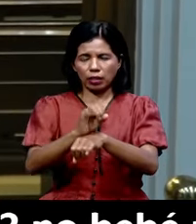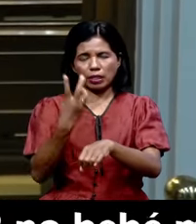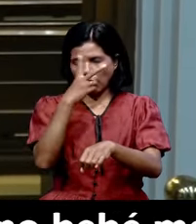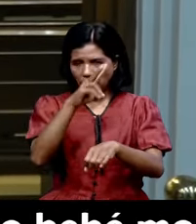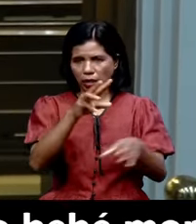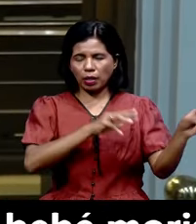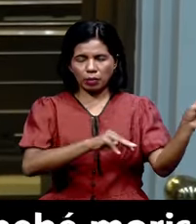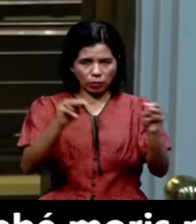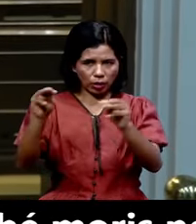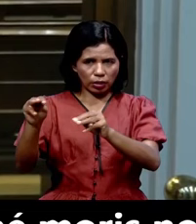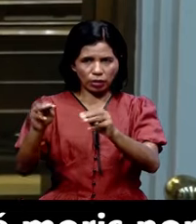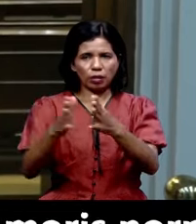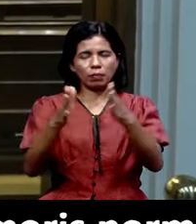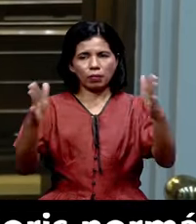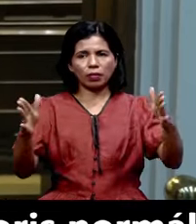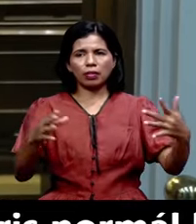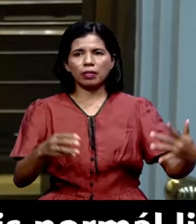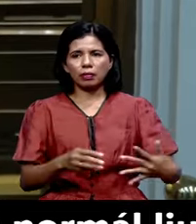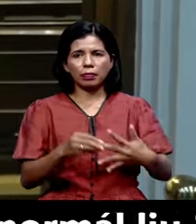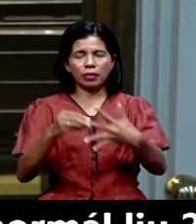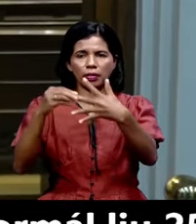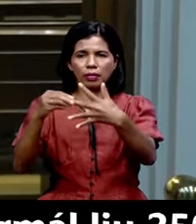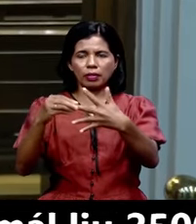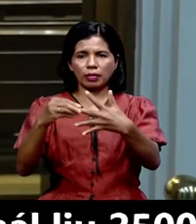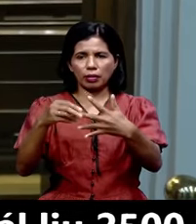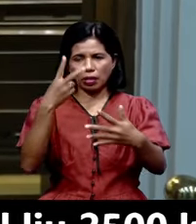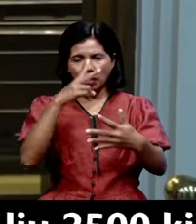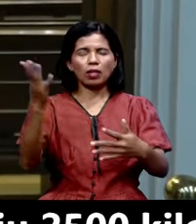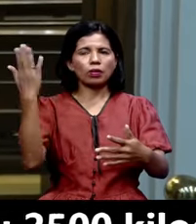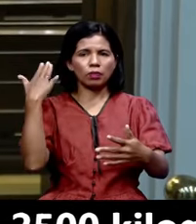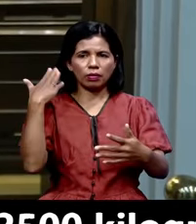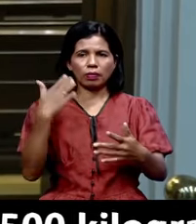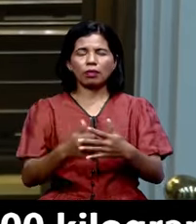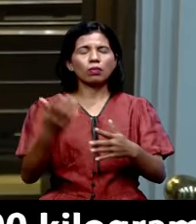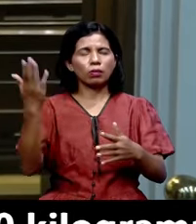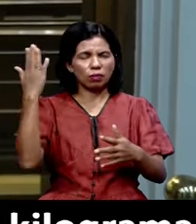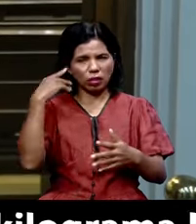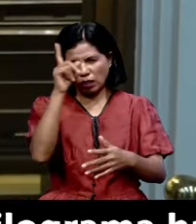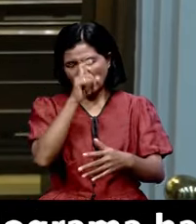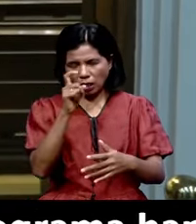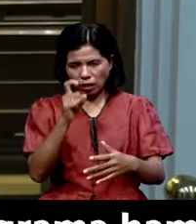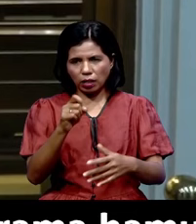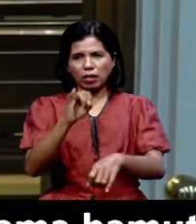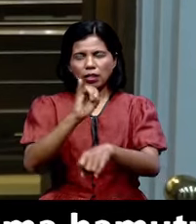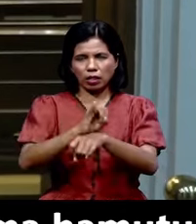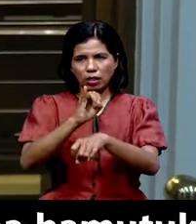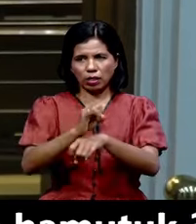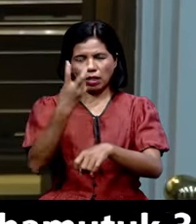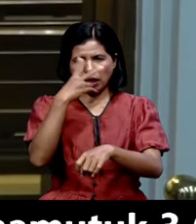mudança lubukida liu-liu igreja antes né tuan depois condição igreja e tare kata